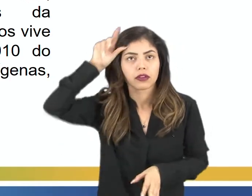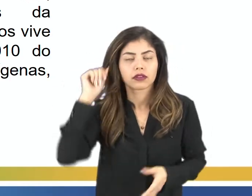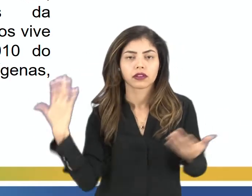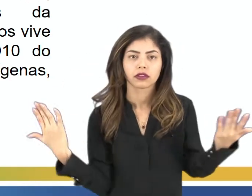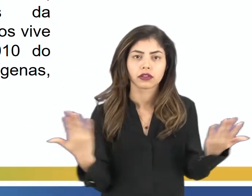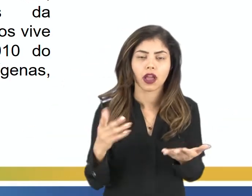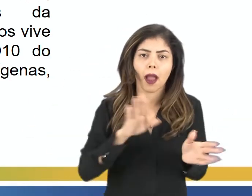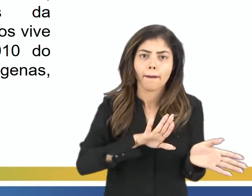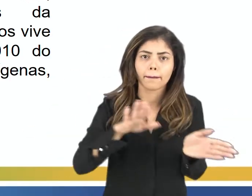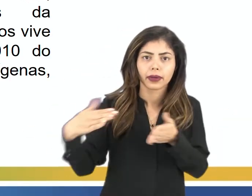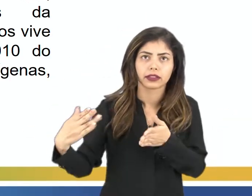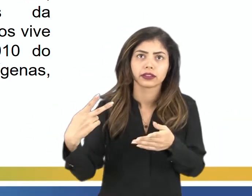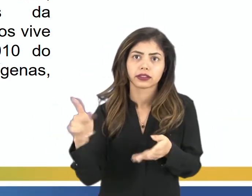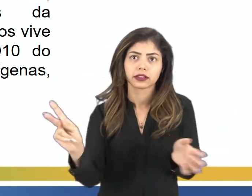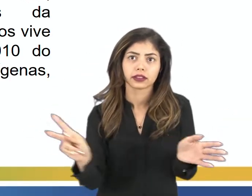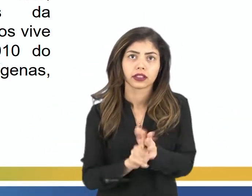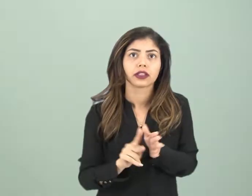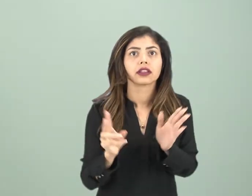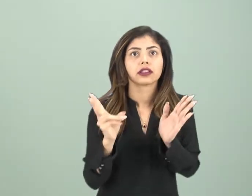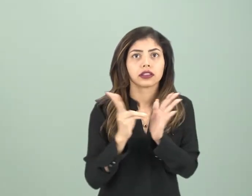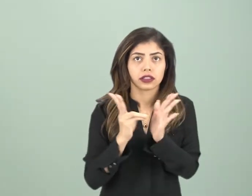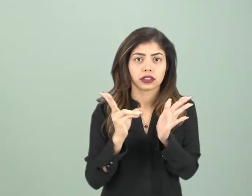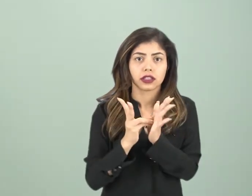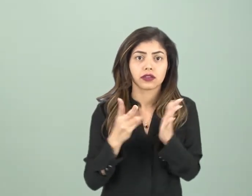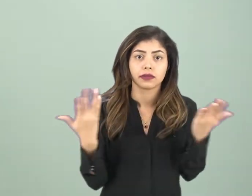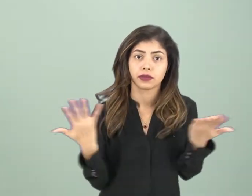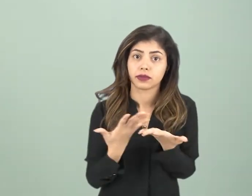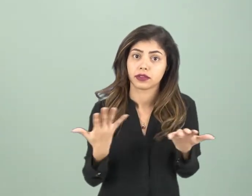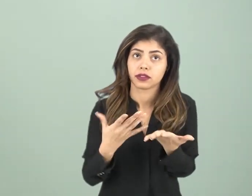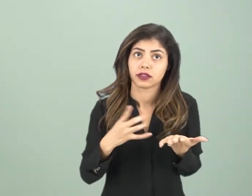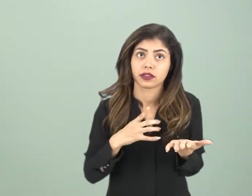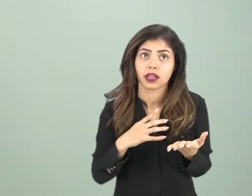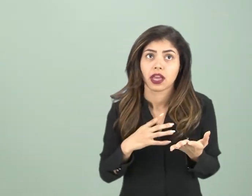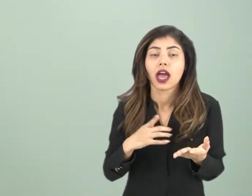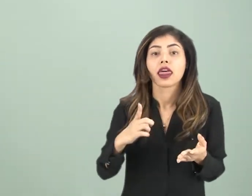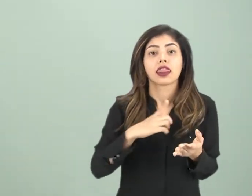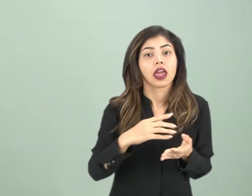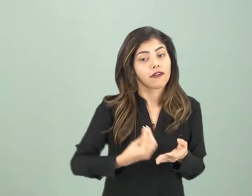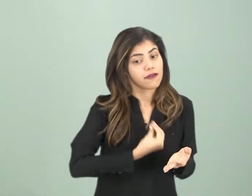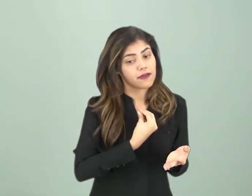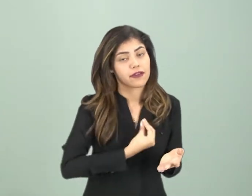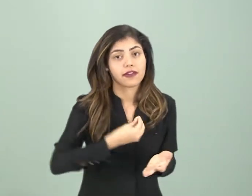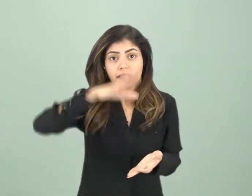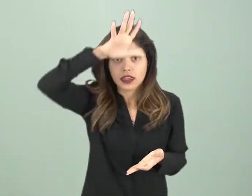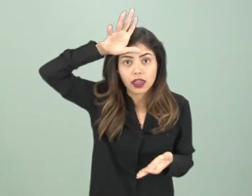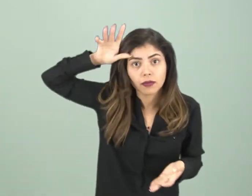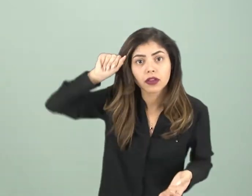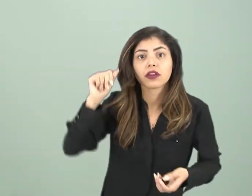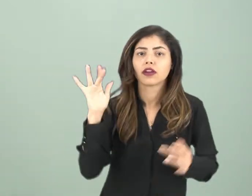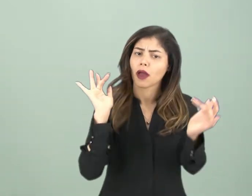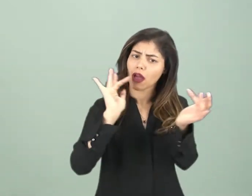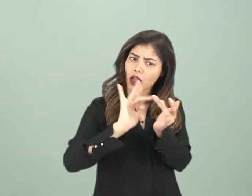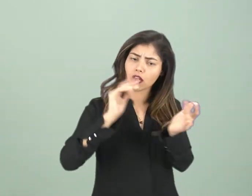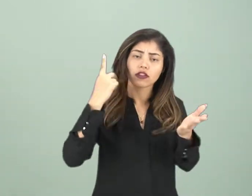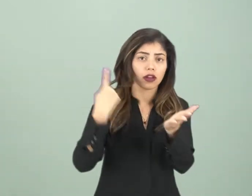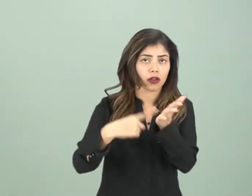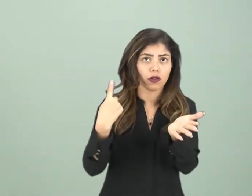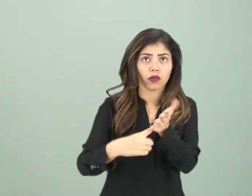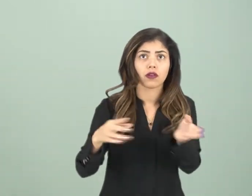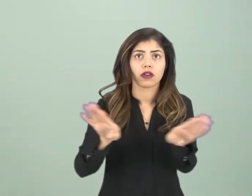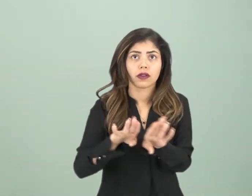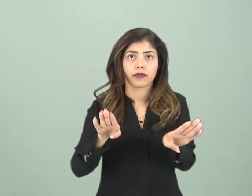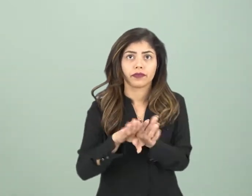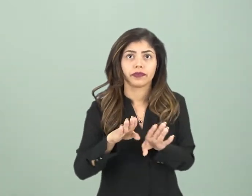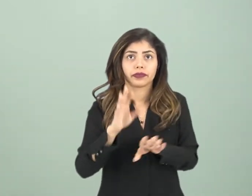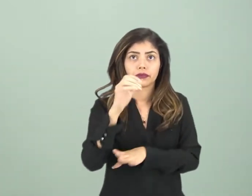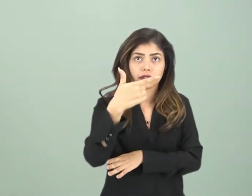Então grande parte desses índios hoje, atualmente, ele vive na Amazônia. De acordo com o censo do IBGE em 2010, o